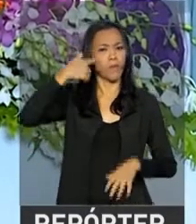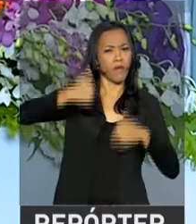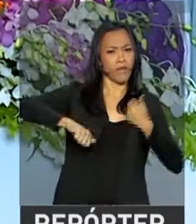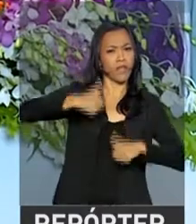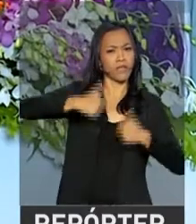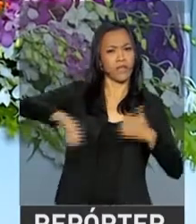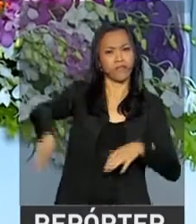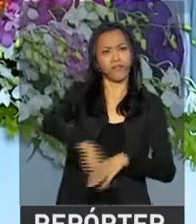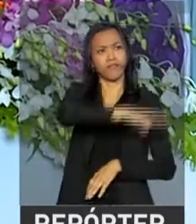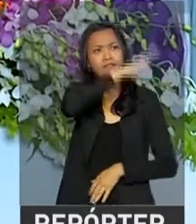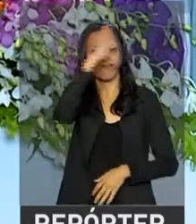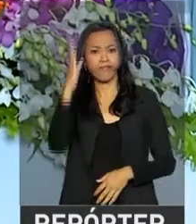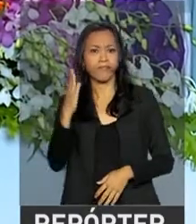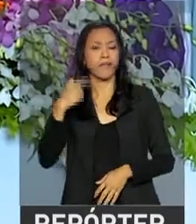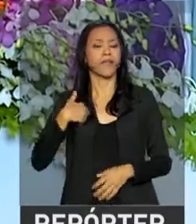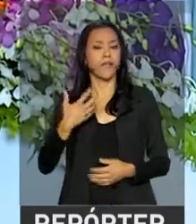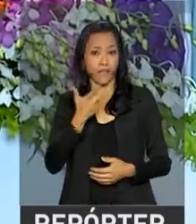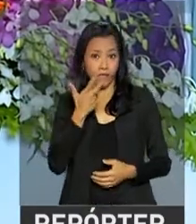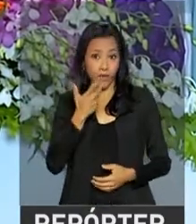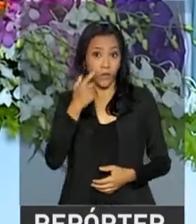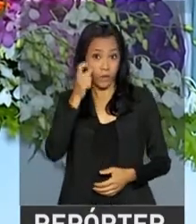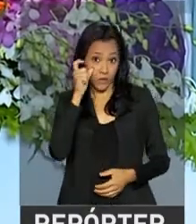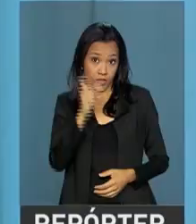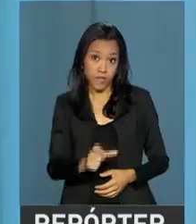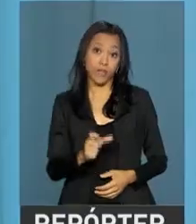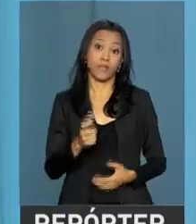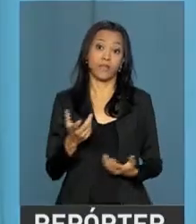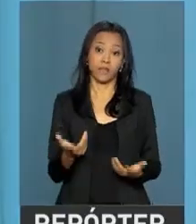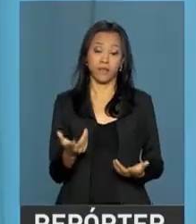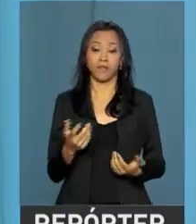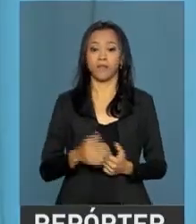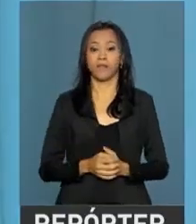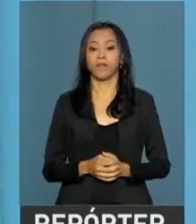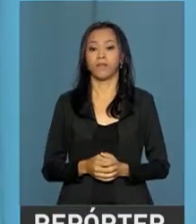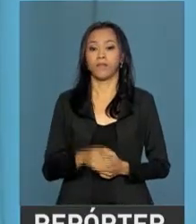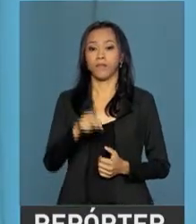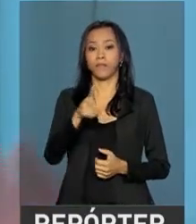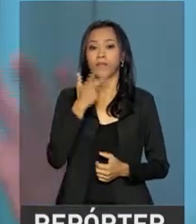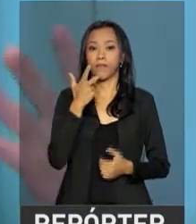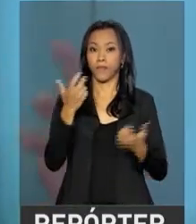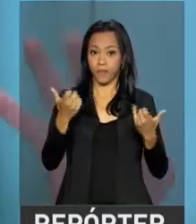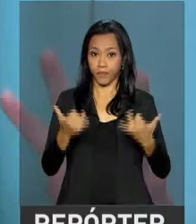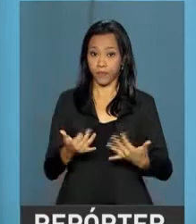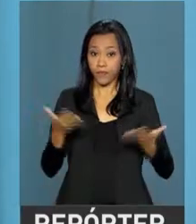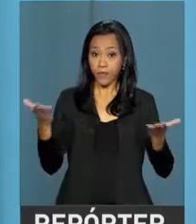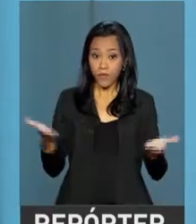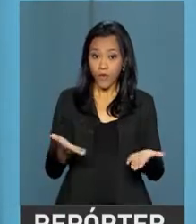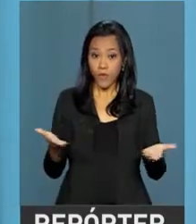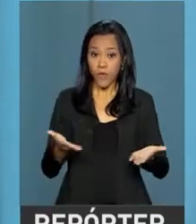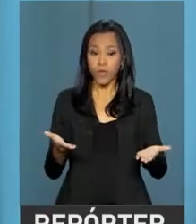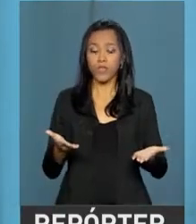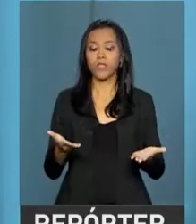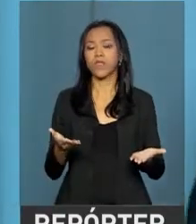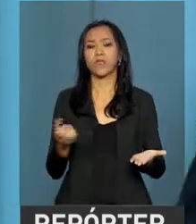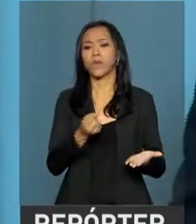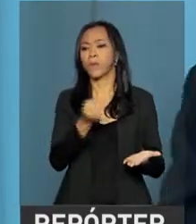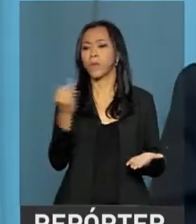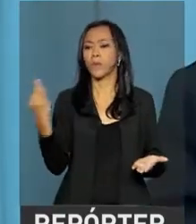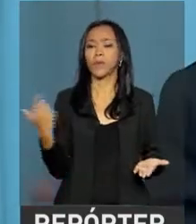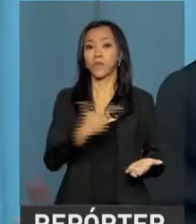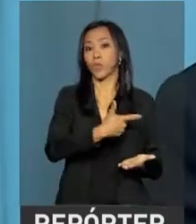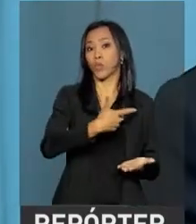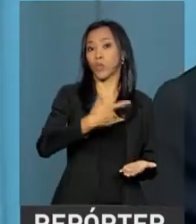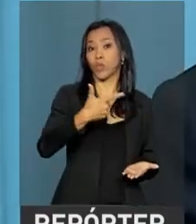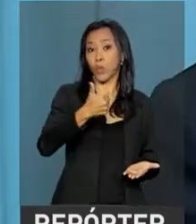e falou das intenções de investimentos no Brasil. Hoje eu atendi cerca de 12 presidentes